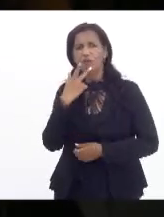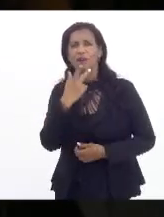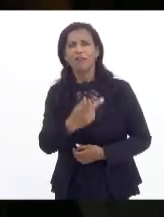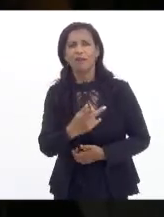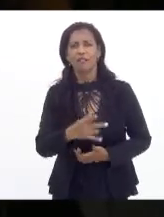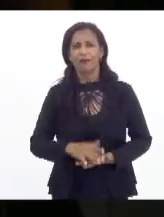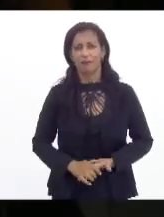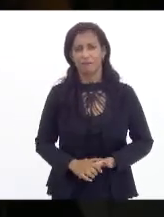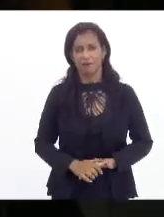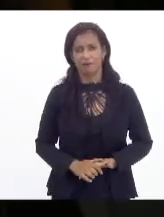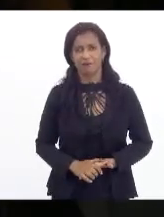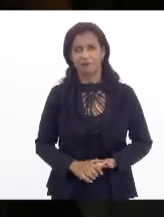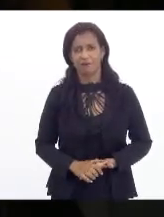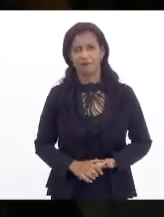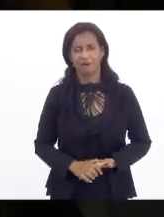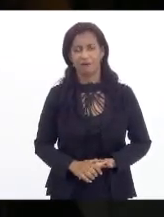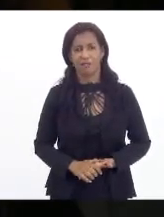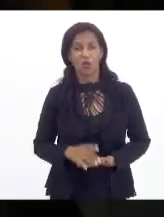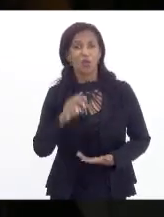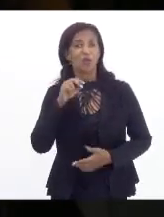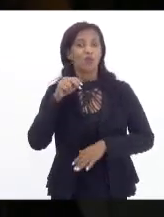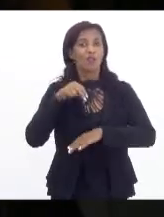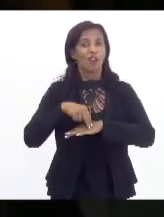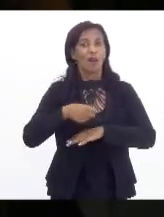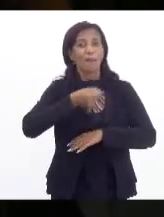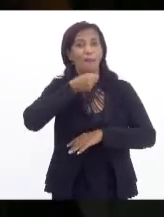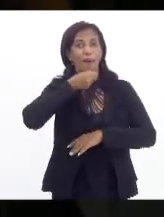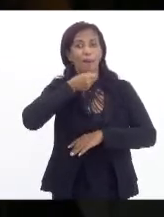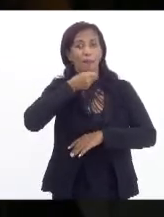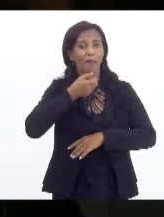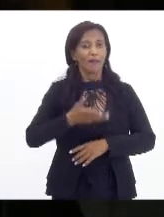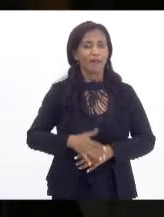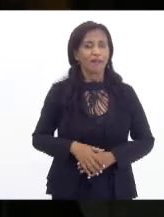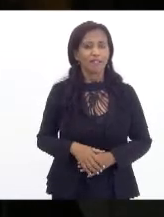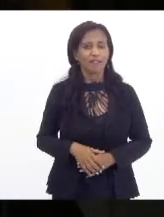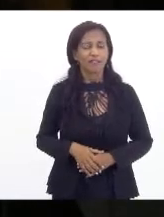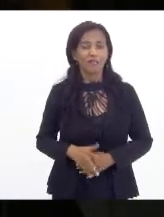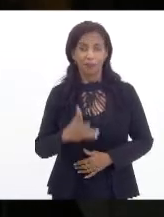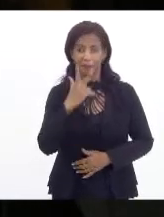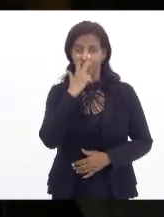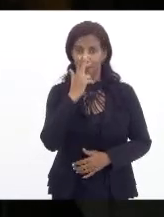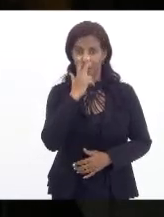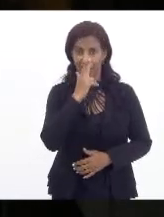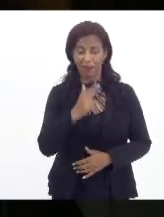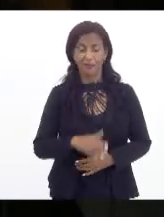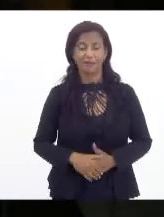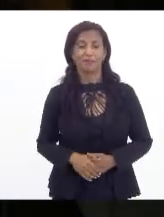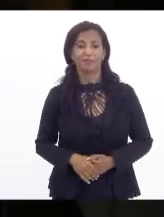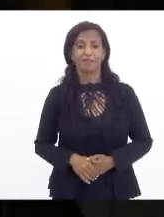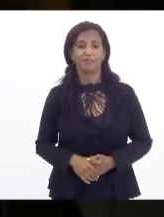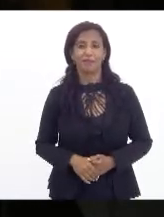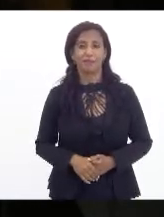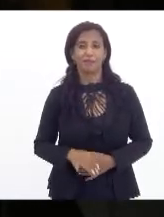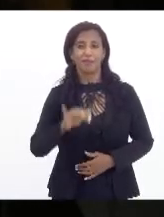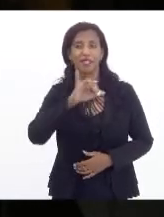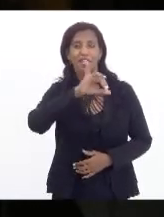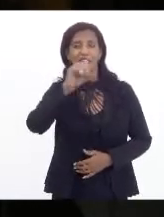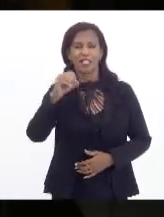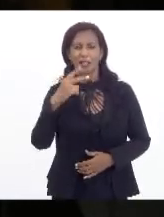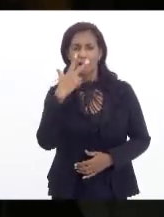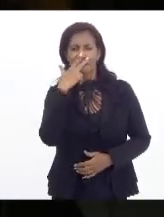deputado Gustavo Schmidt, na coletiva. E parece que isso